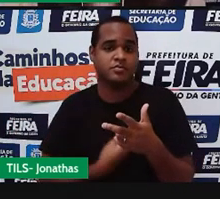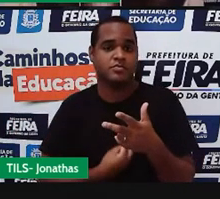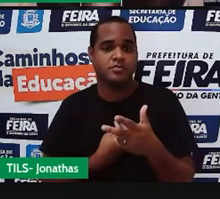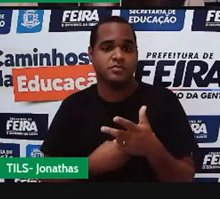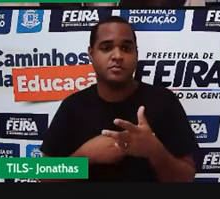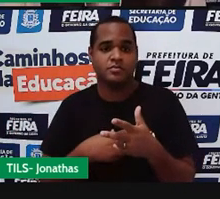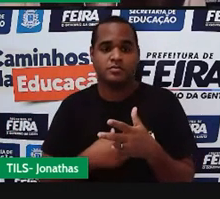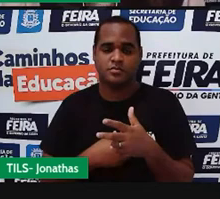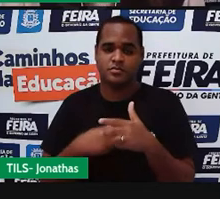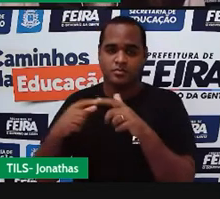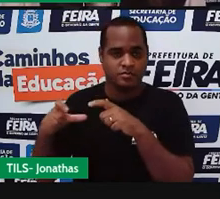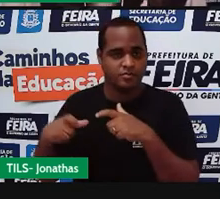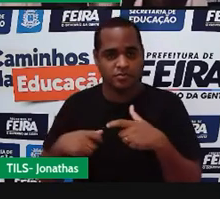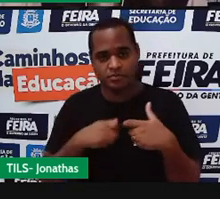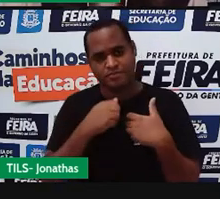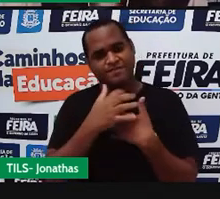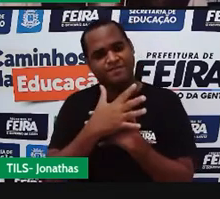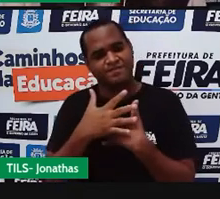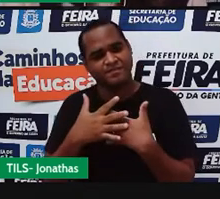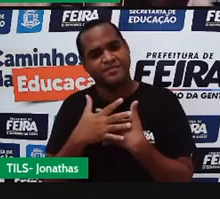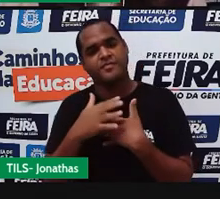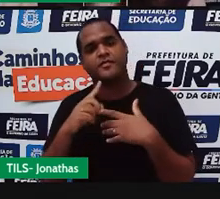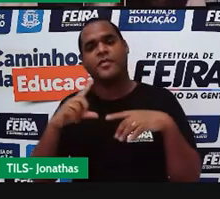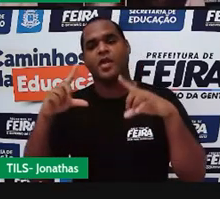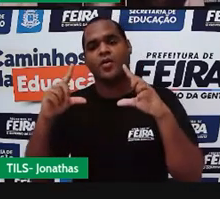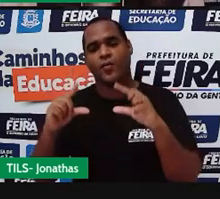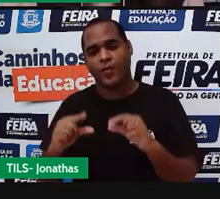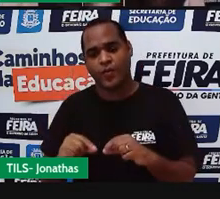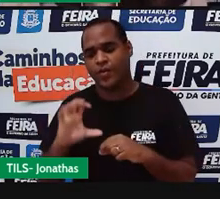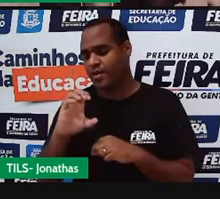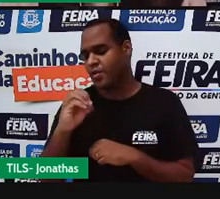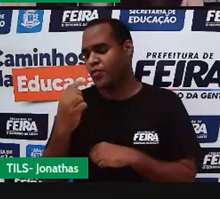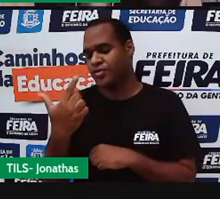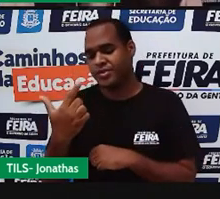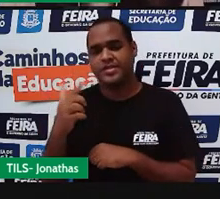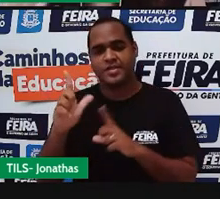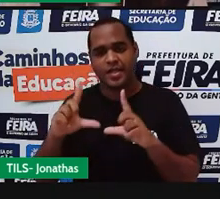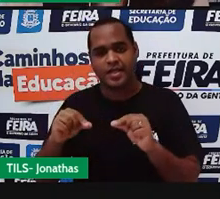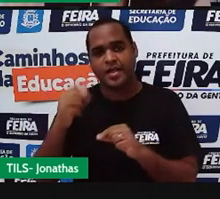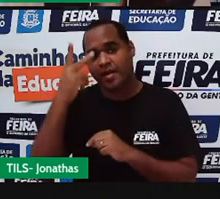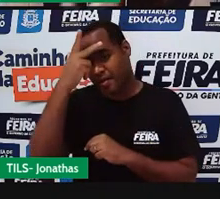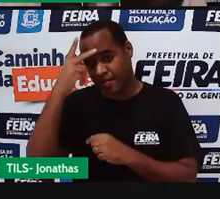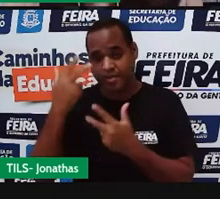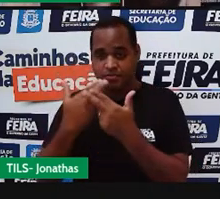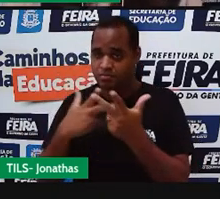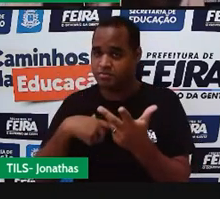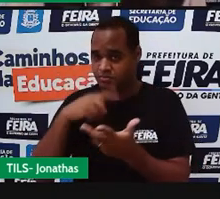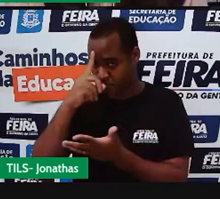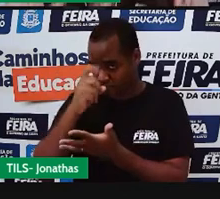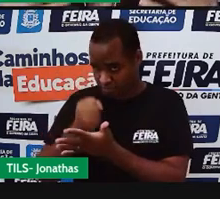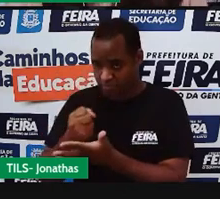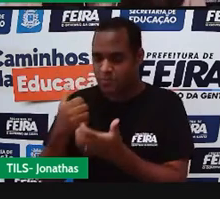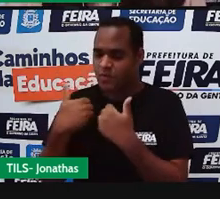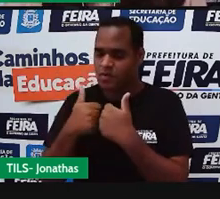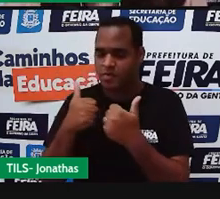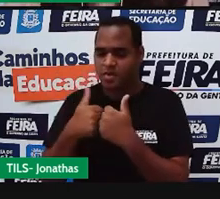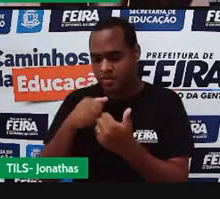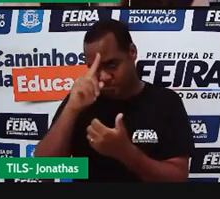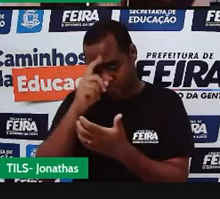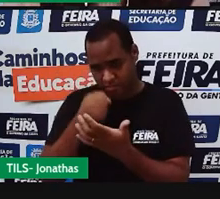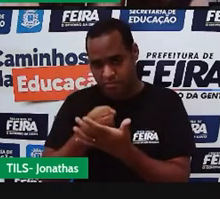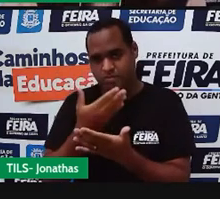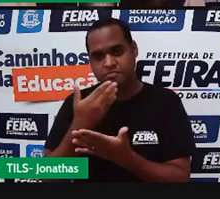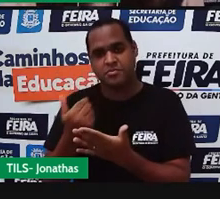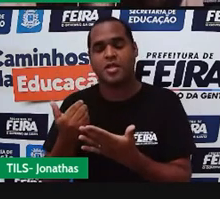todas as cidades a gente reduziria muito a emissão desses gases porque as pessoas iam optar por andar de ônibus porque